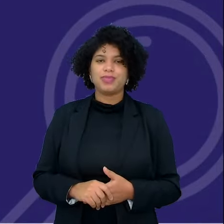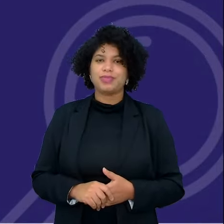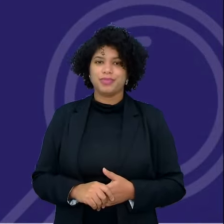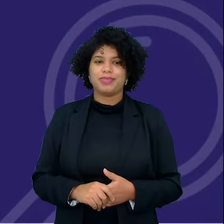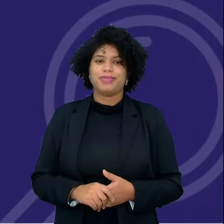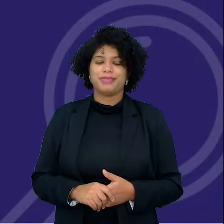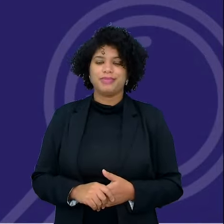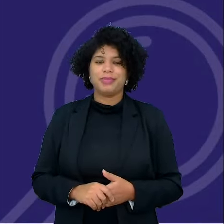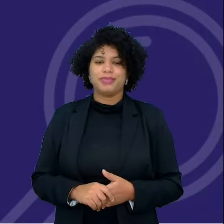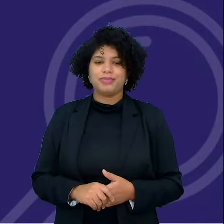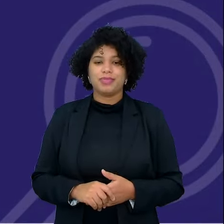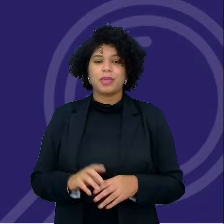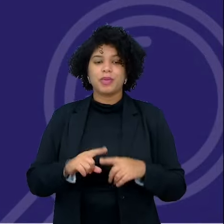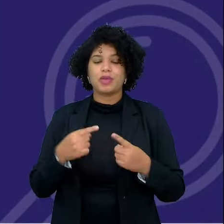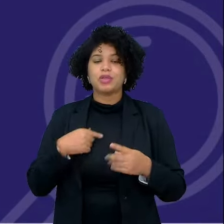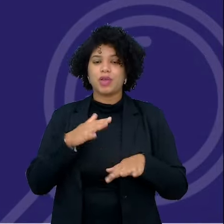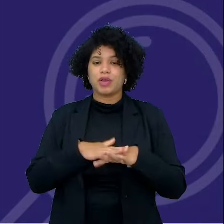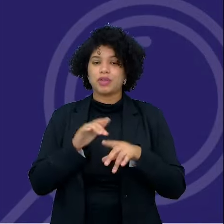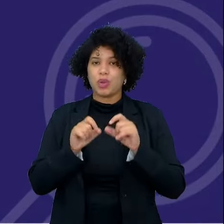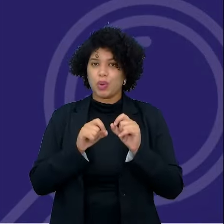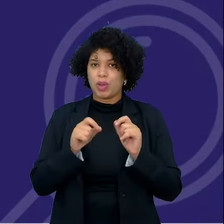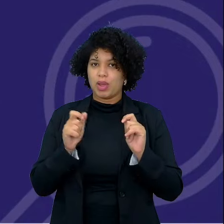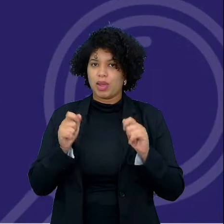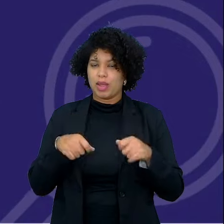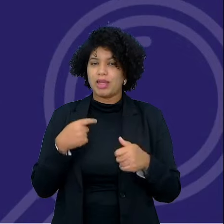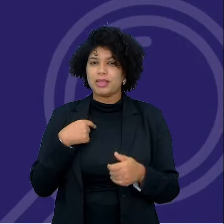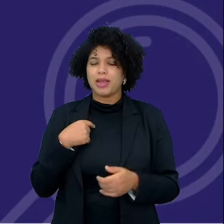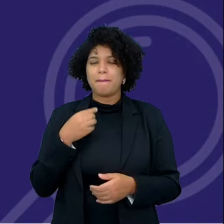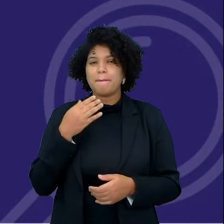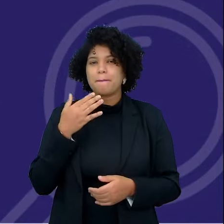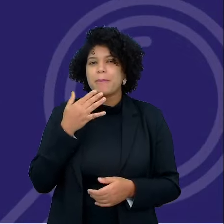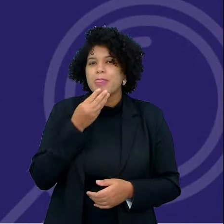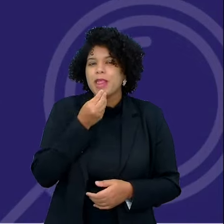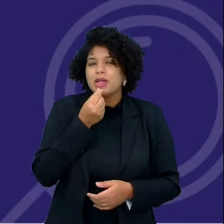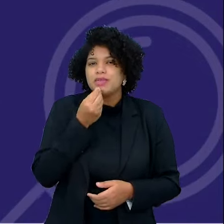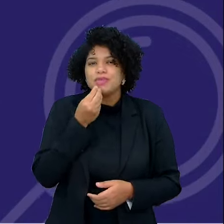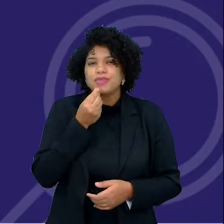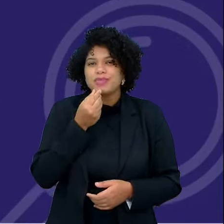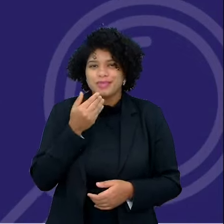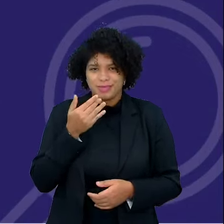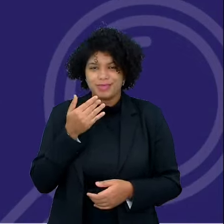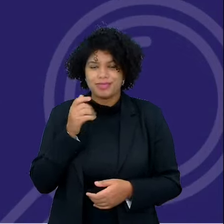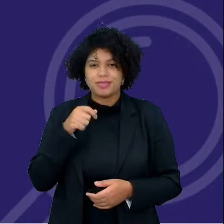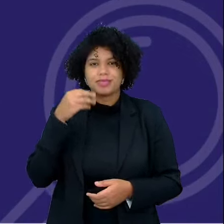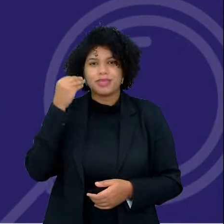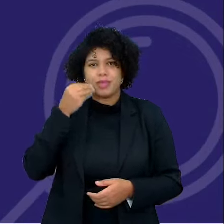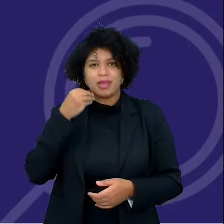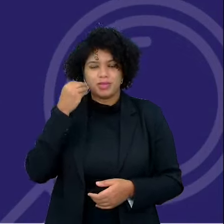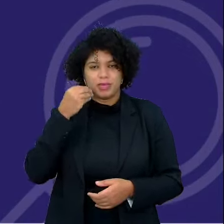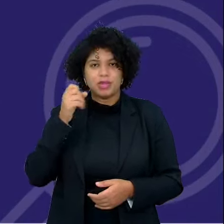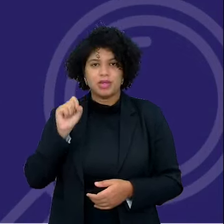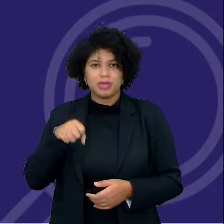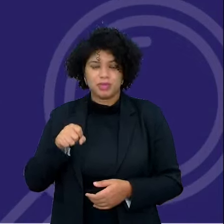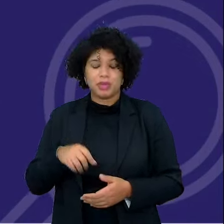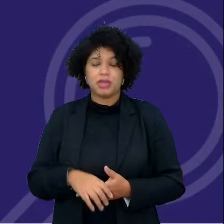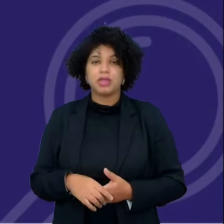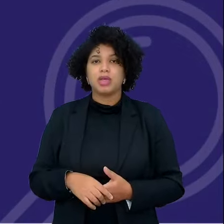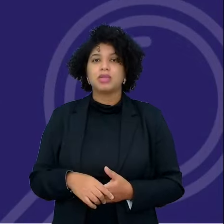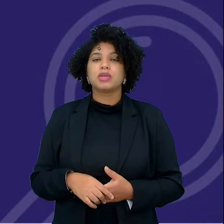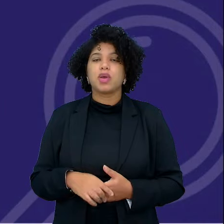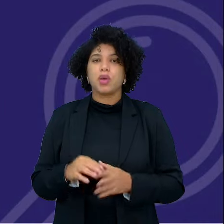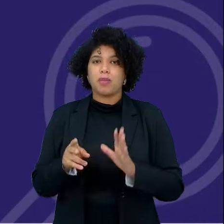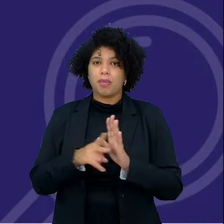A gente pode fazer uma espécie de degustação. Esse experimento, ele está presente